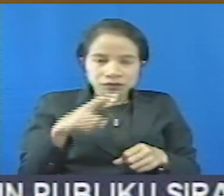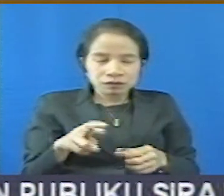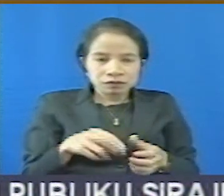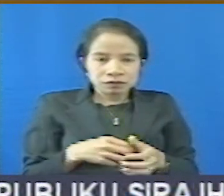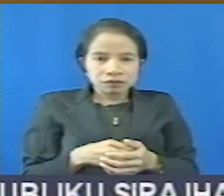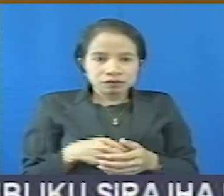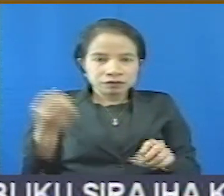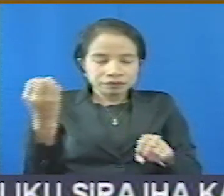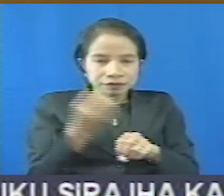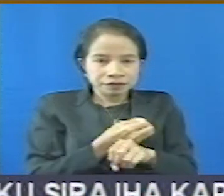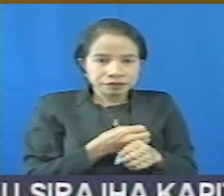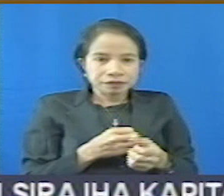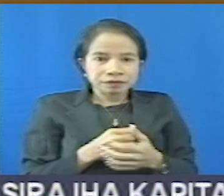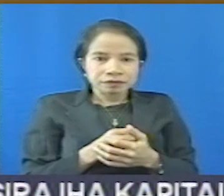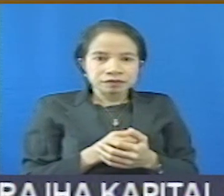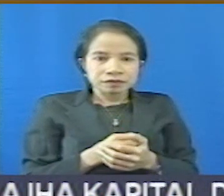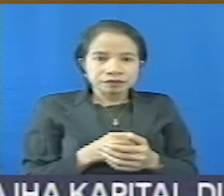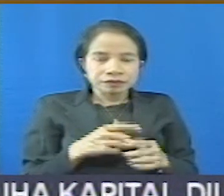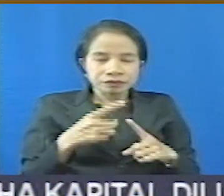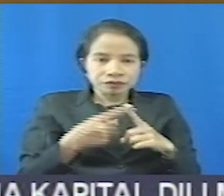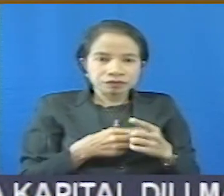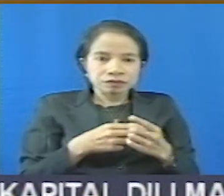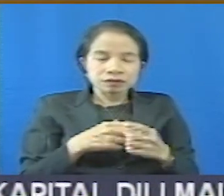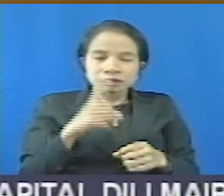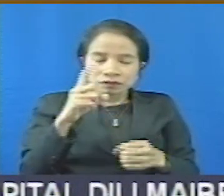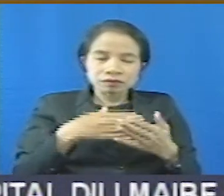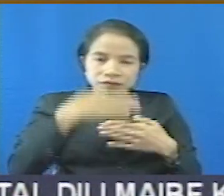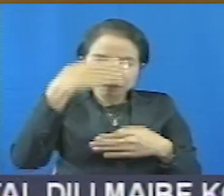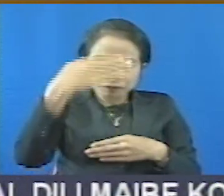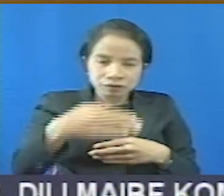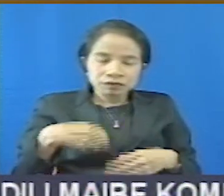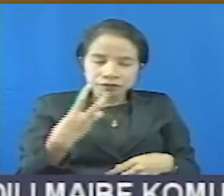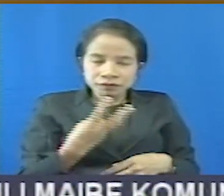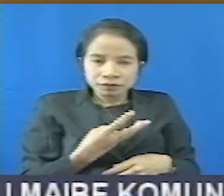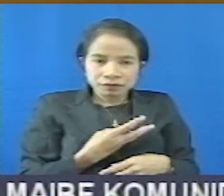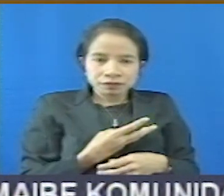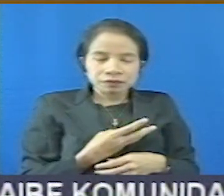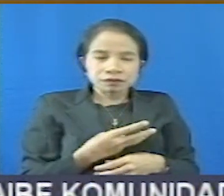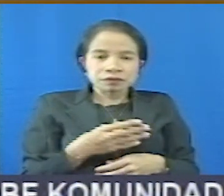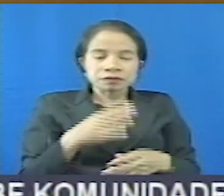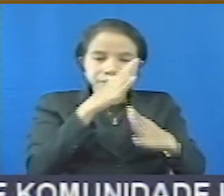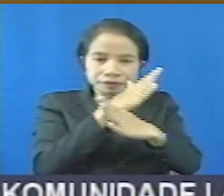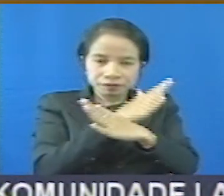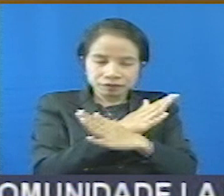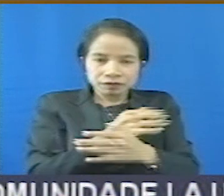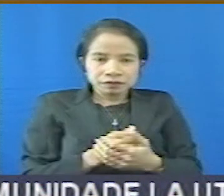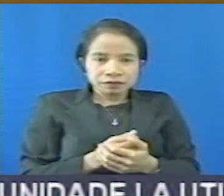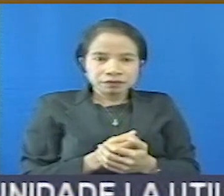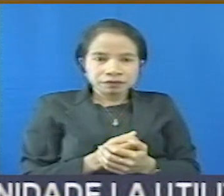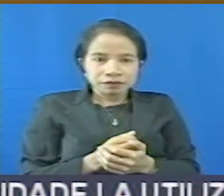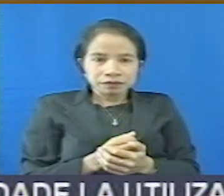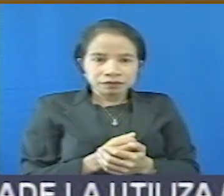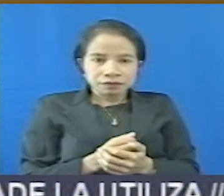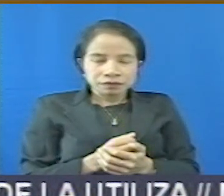Objetivo tático operacional e a período fulan ida ba oine ne maka ita tem que prevene ou se